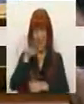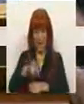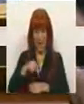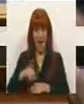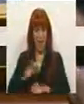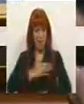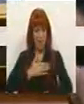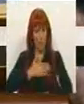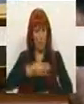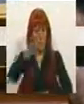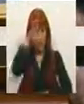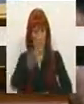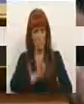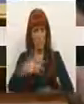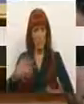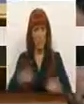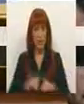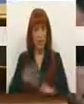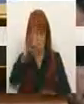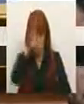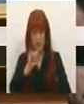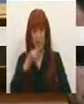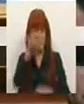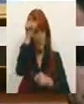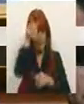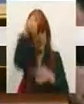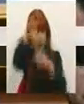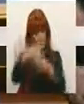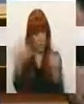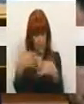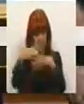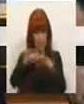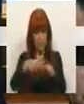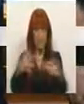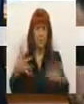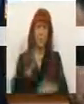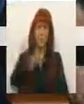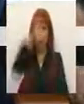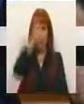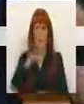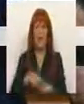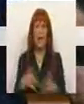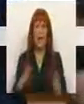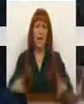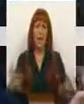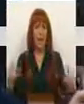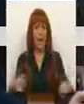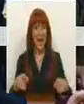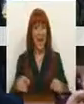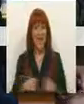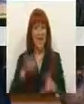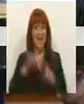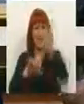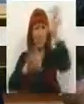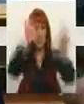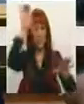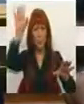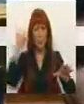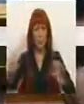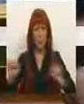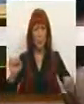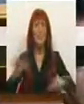for a vontade do Governo que Vossa Excelência integra, então, Sr. Ministro, é preciso que esta